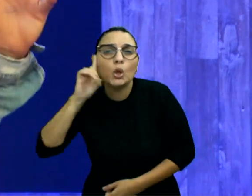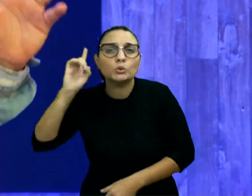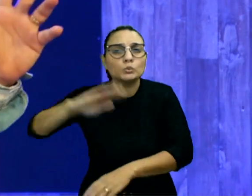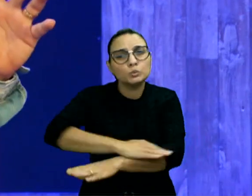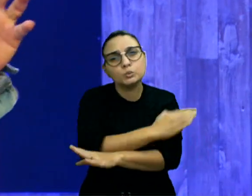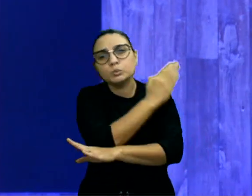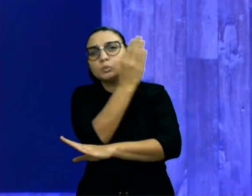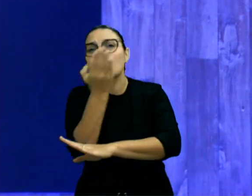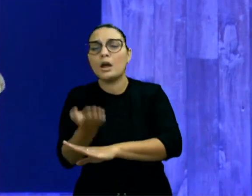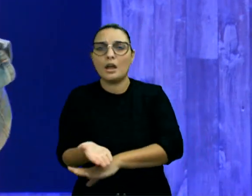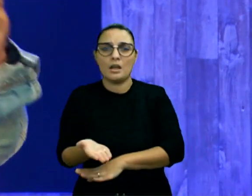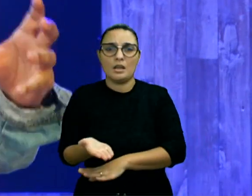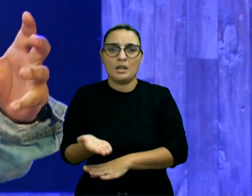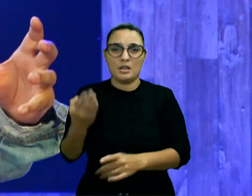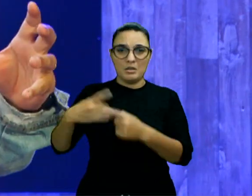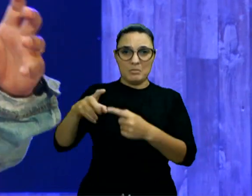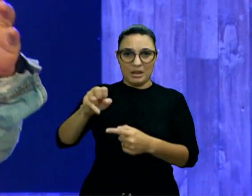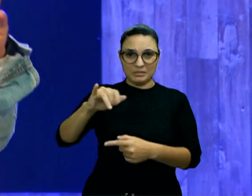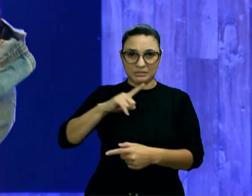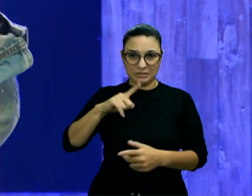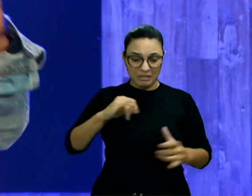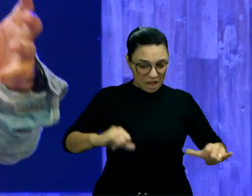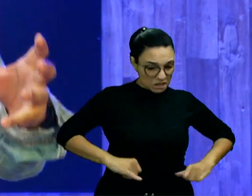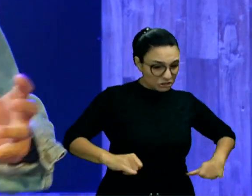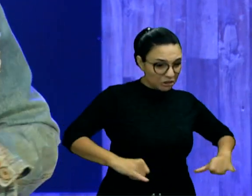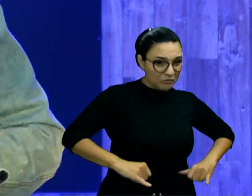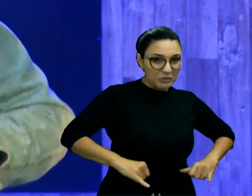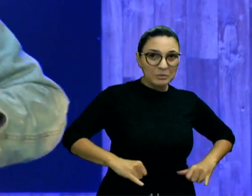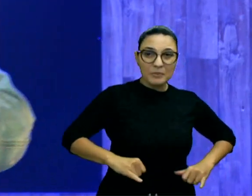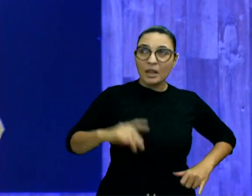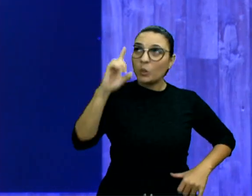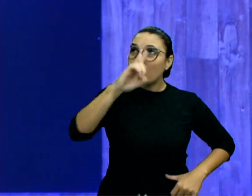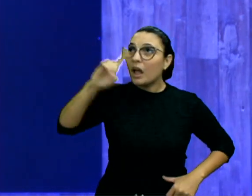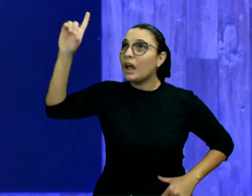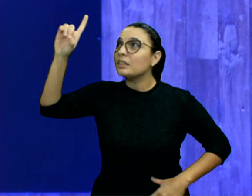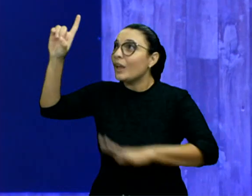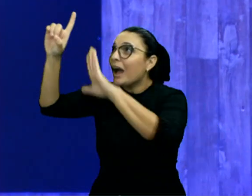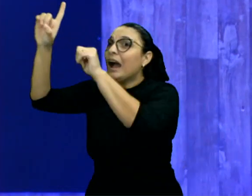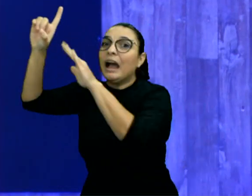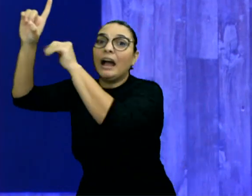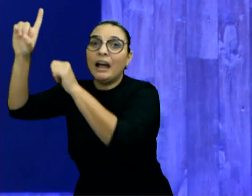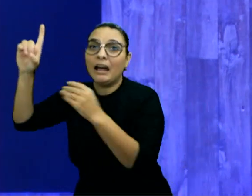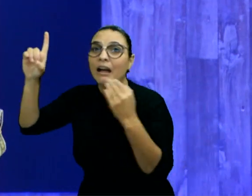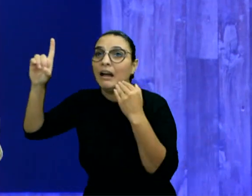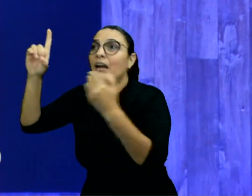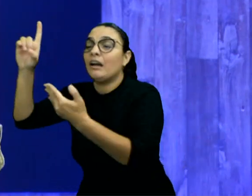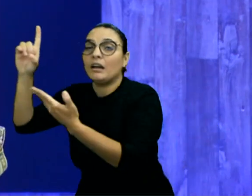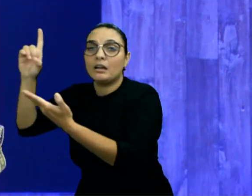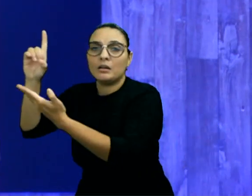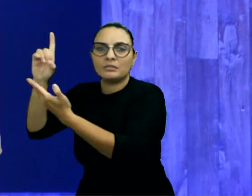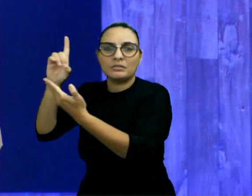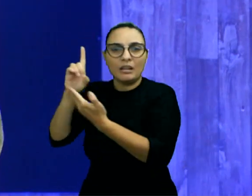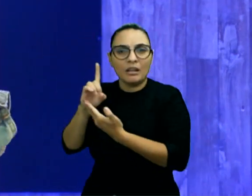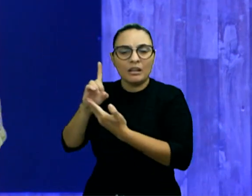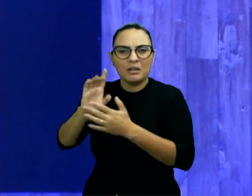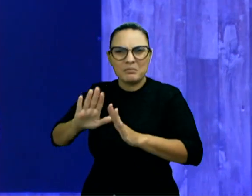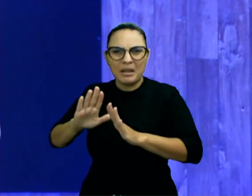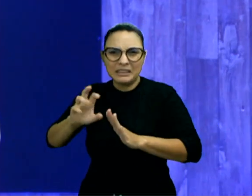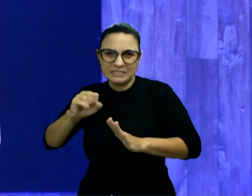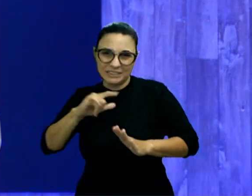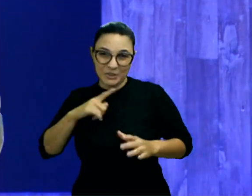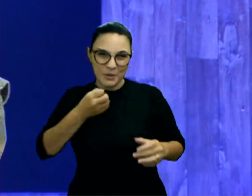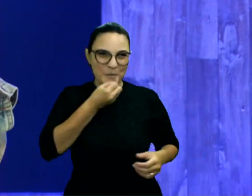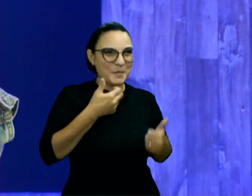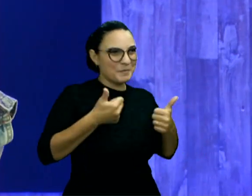Ele aparece para nos dar uma resposta, para nos ajudar, para nos orientar. Mas quando está tudo bem, quando eu não estou passando